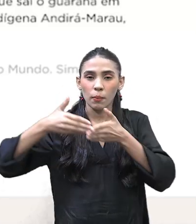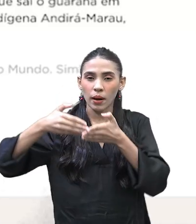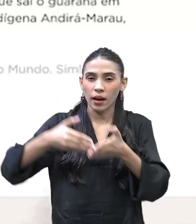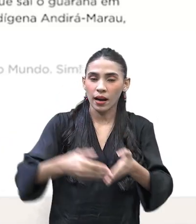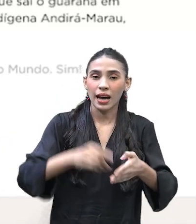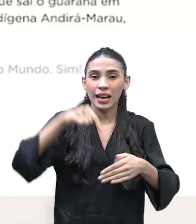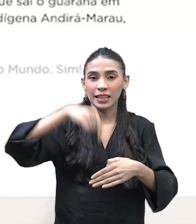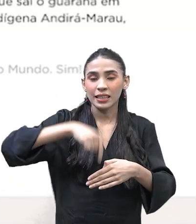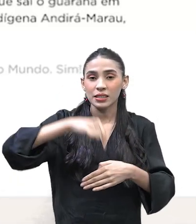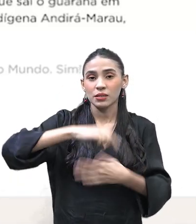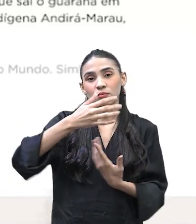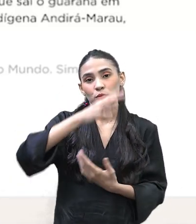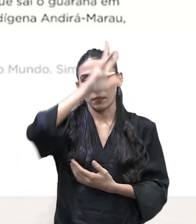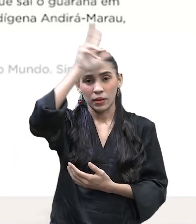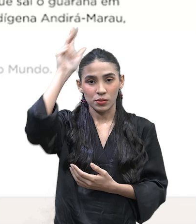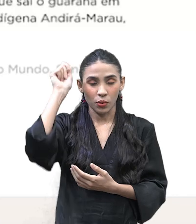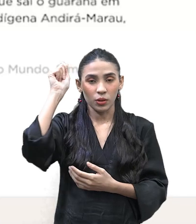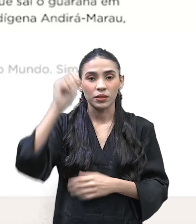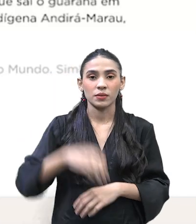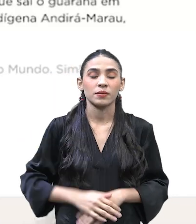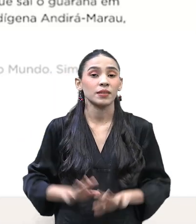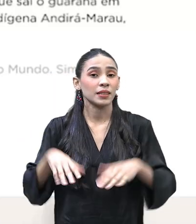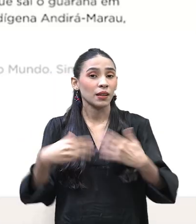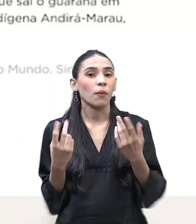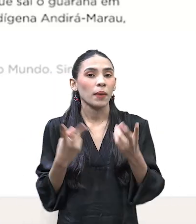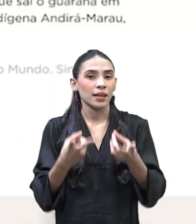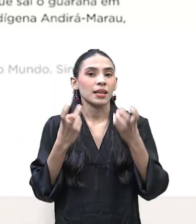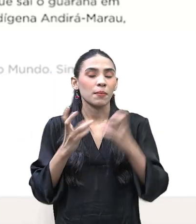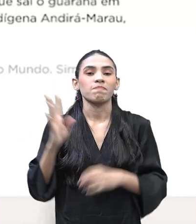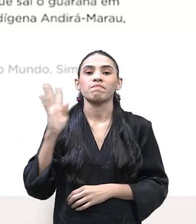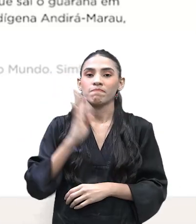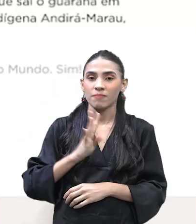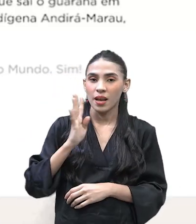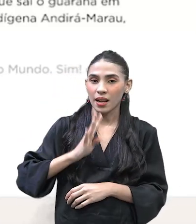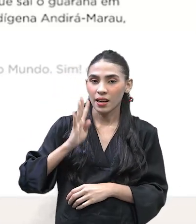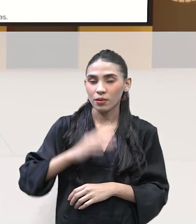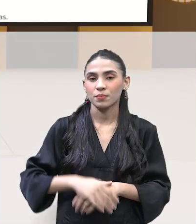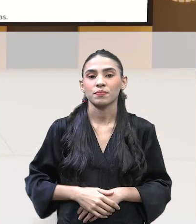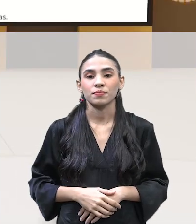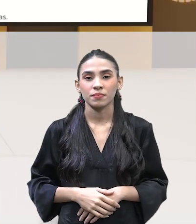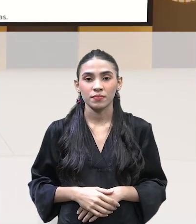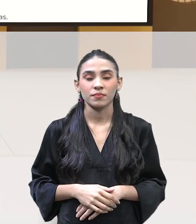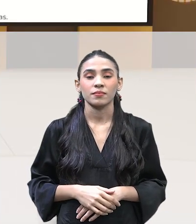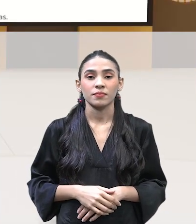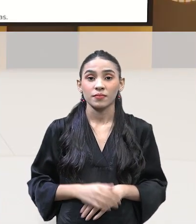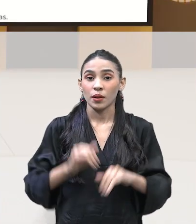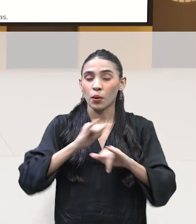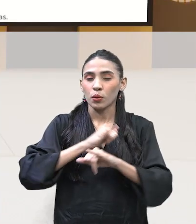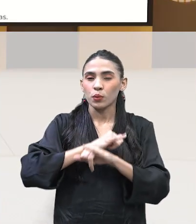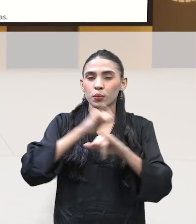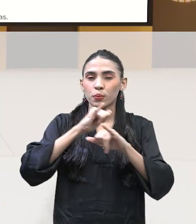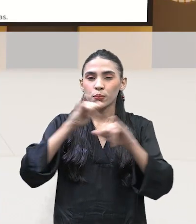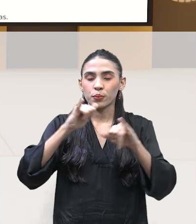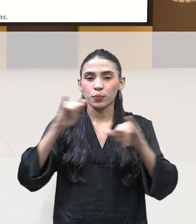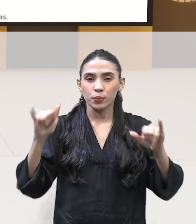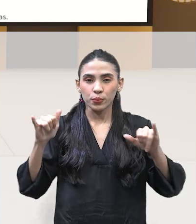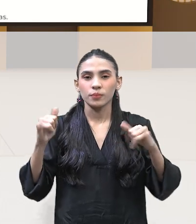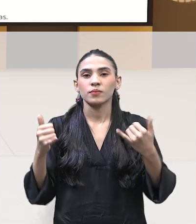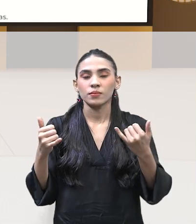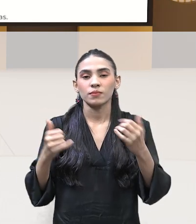de Manaus. Exatamente. Então veja como é bacana, porque além deles pegarem ali o produto, eles estão divulgando